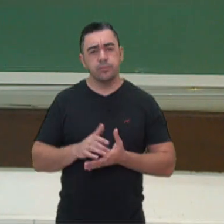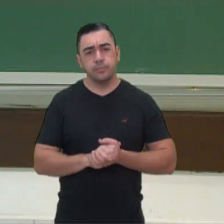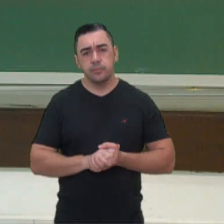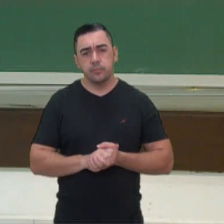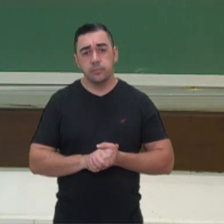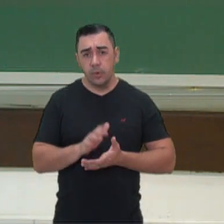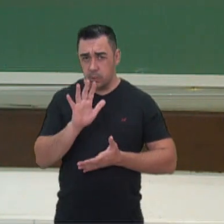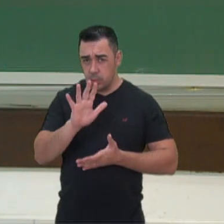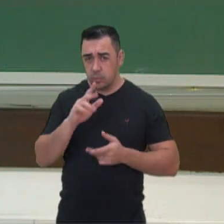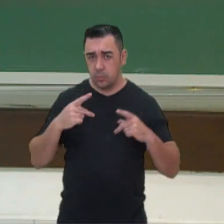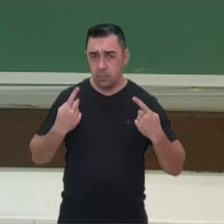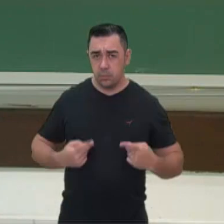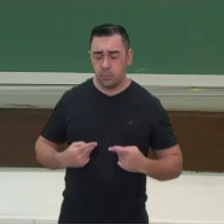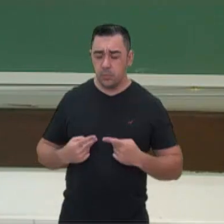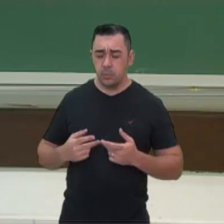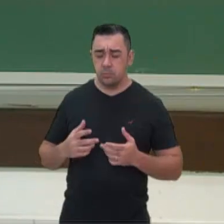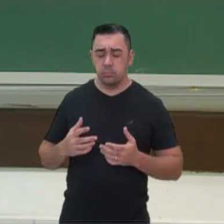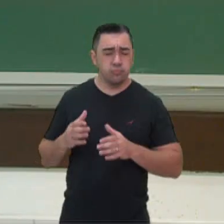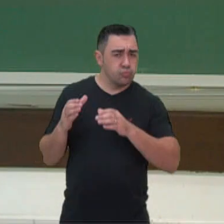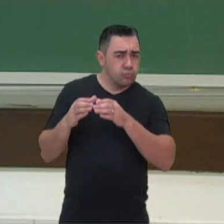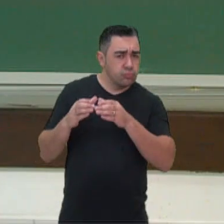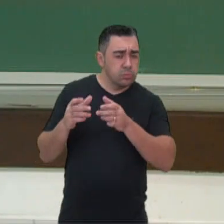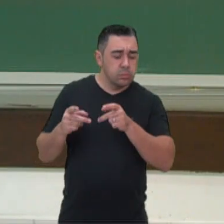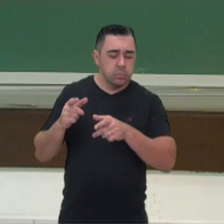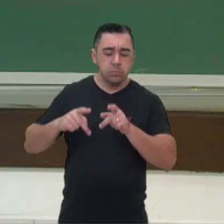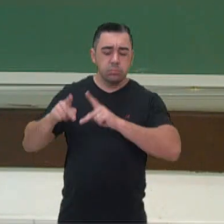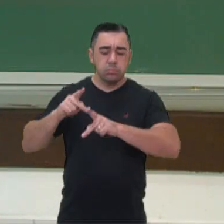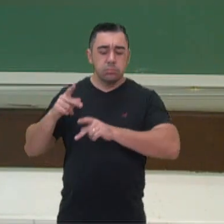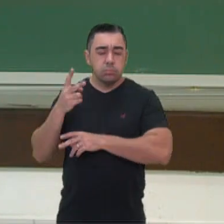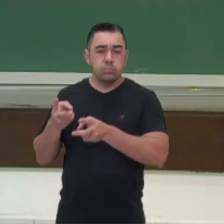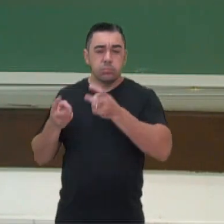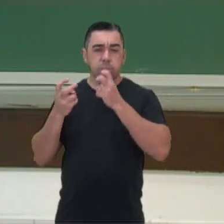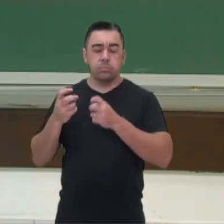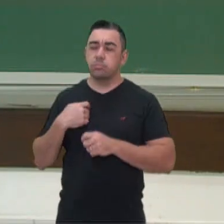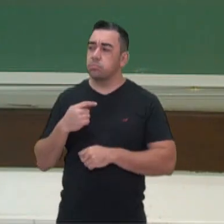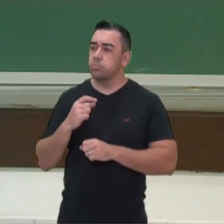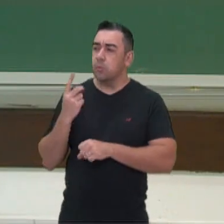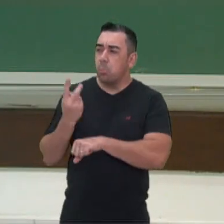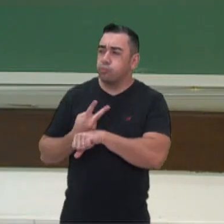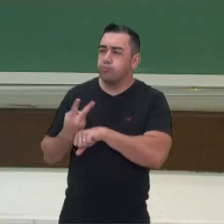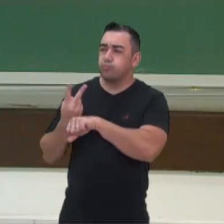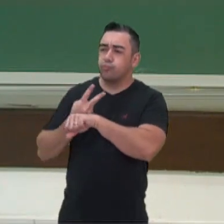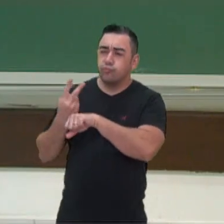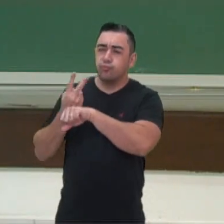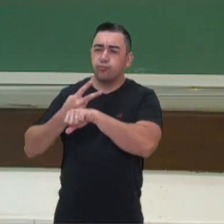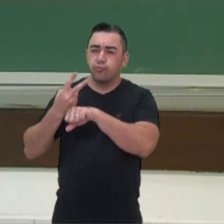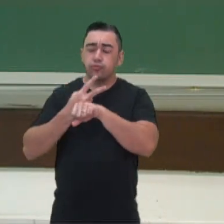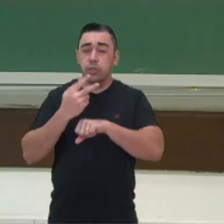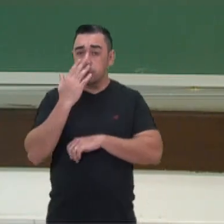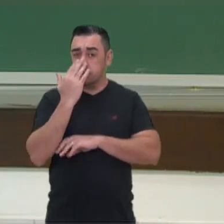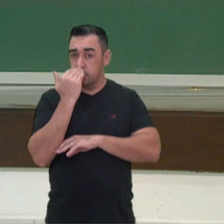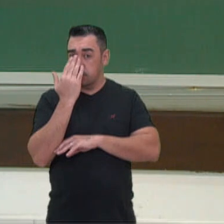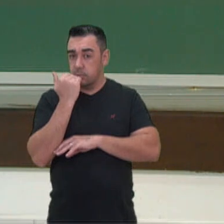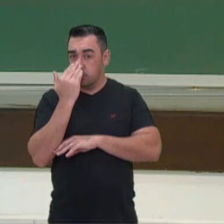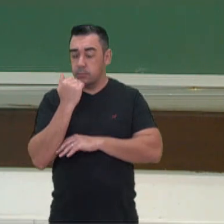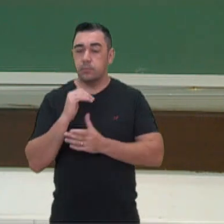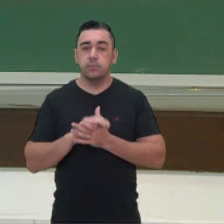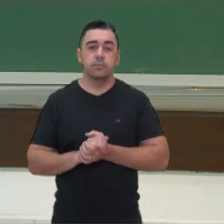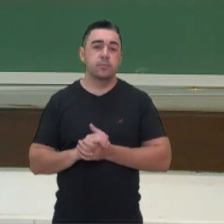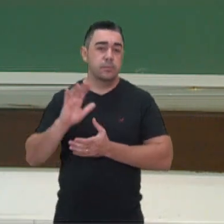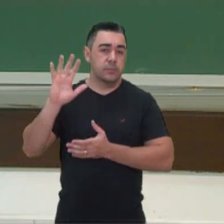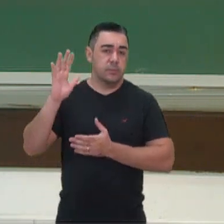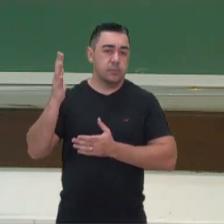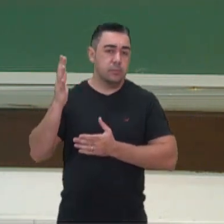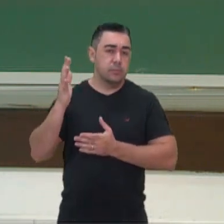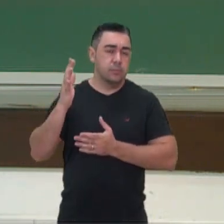pense, ele saía em busca de alimentos e de repente por um